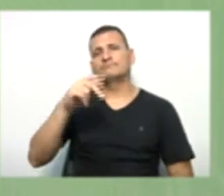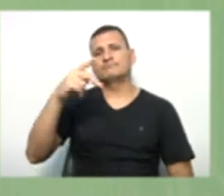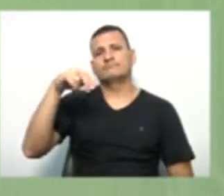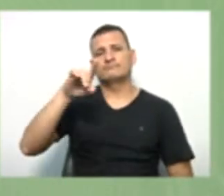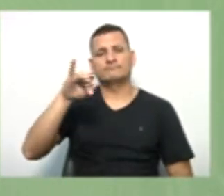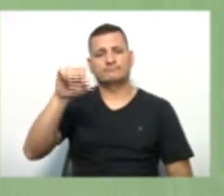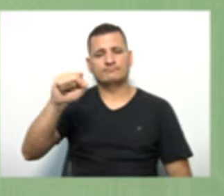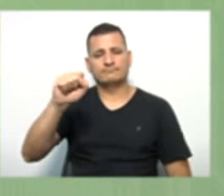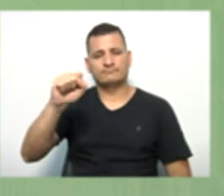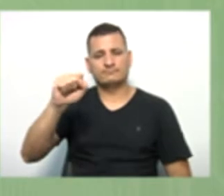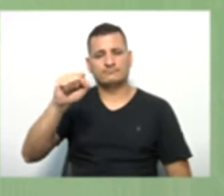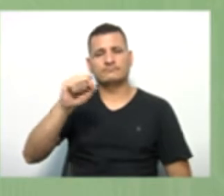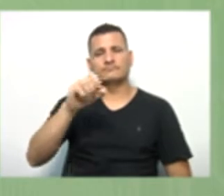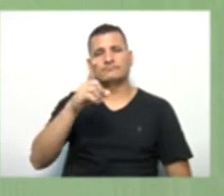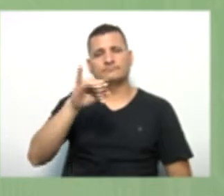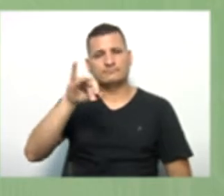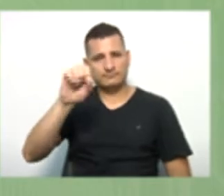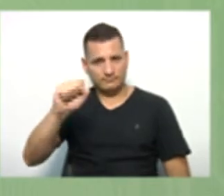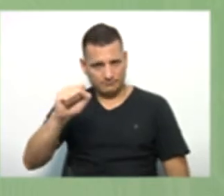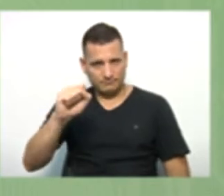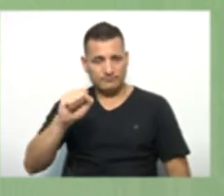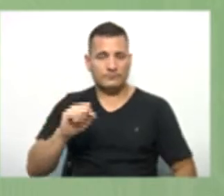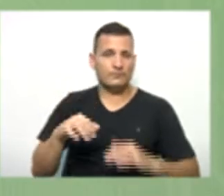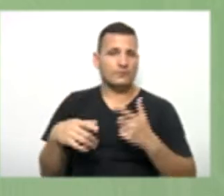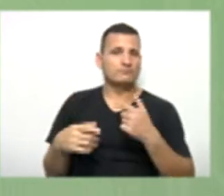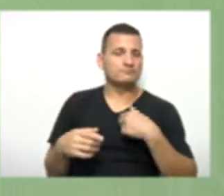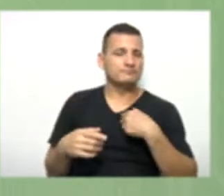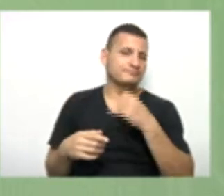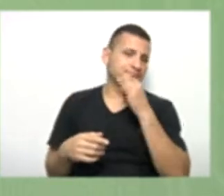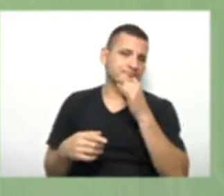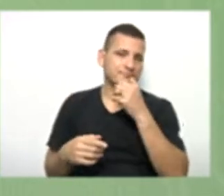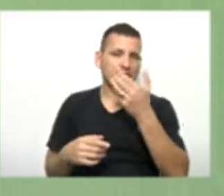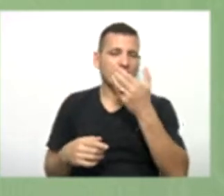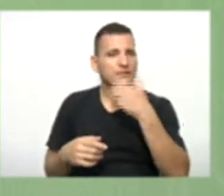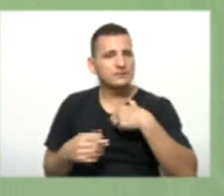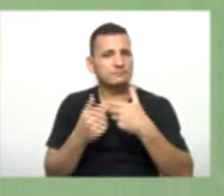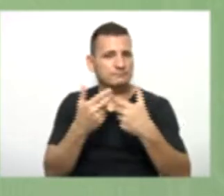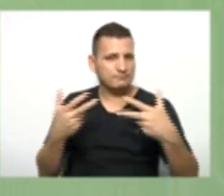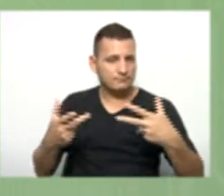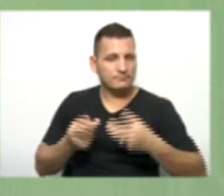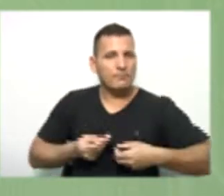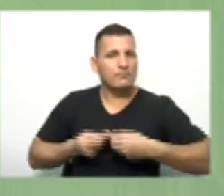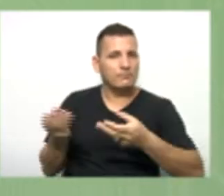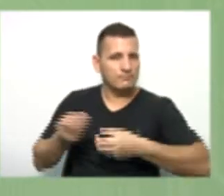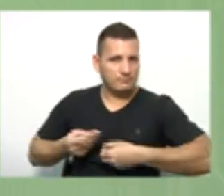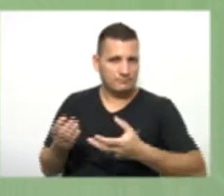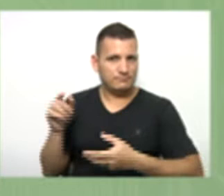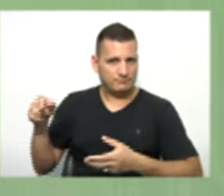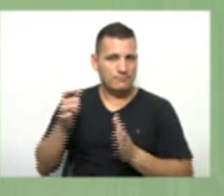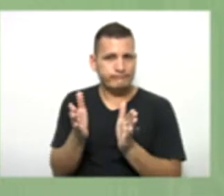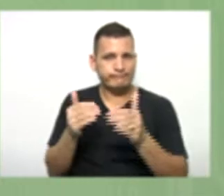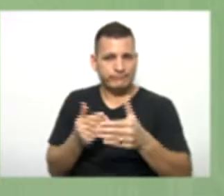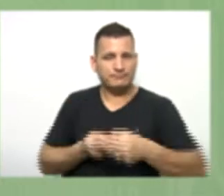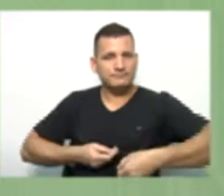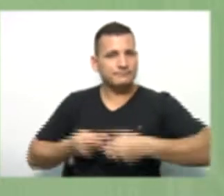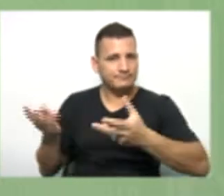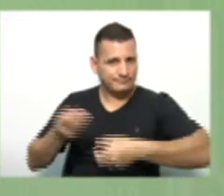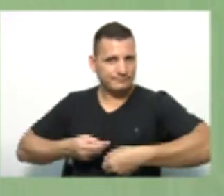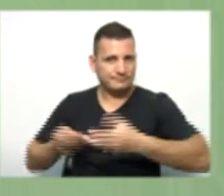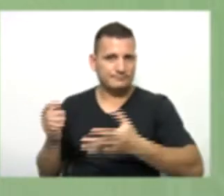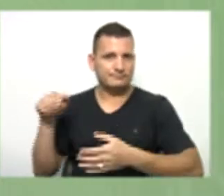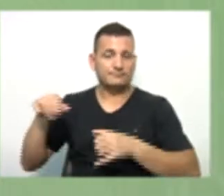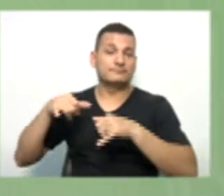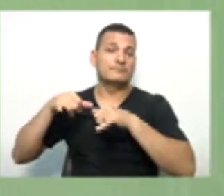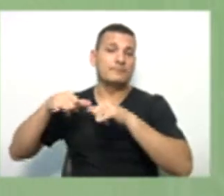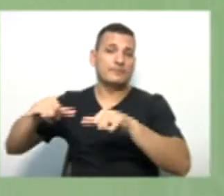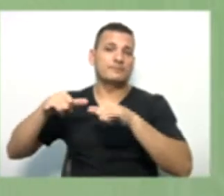Então, eu vou entregar polpas de frutas para um supermercado. A cooperativa vai entregar polpas de